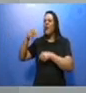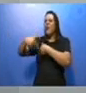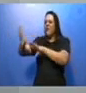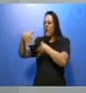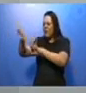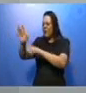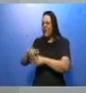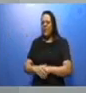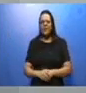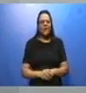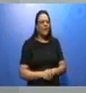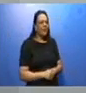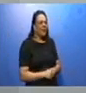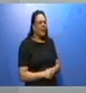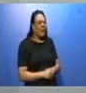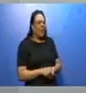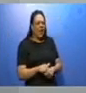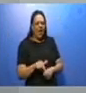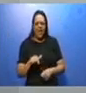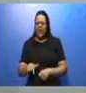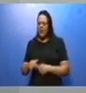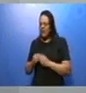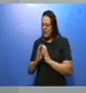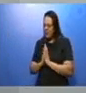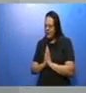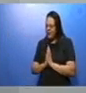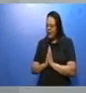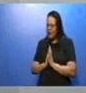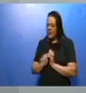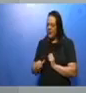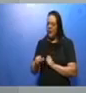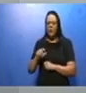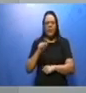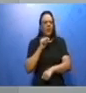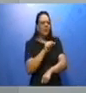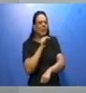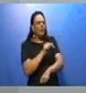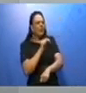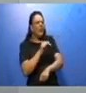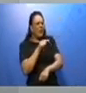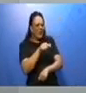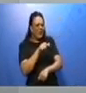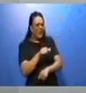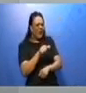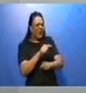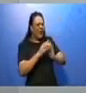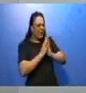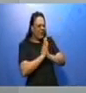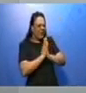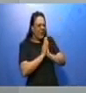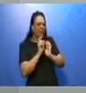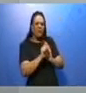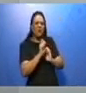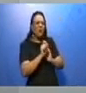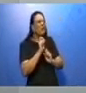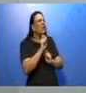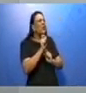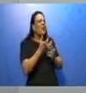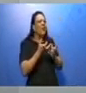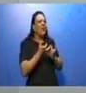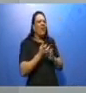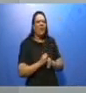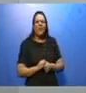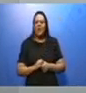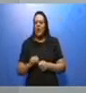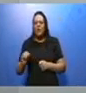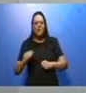rezando? O senhor é judeu? O senhor é cristão? O senhor acredita em Deus? E vai puxando assunto. E ele tentando fugir, e aí ele fala que o sol já estava se escondendo e